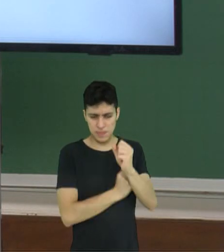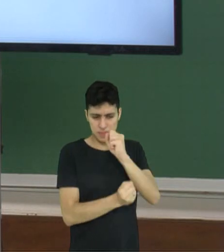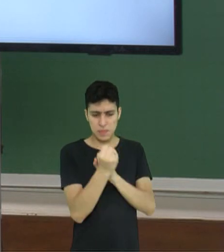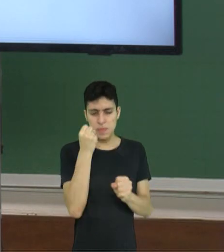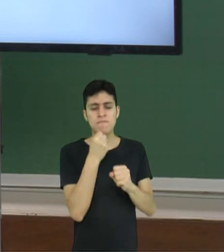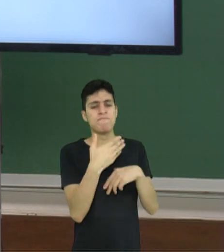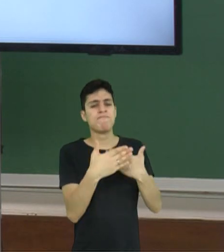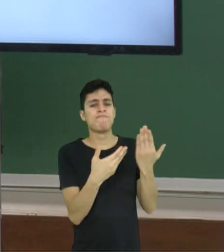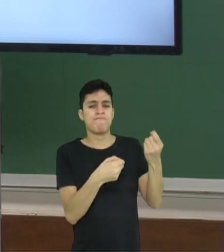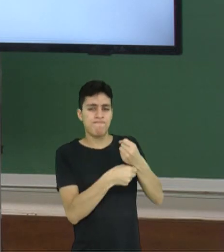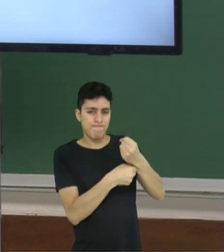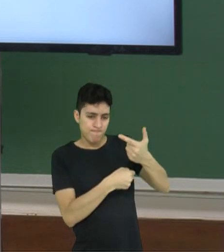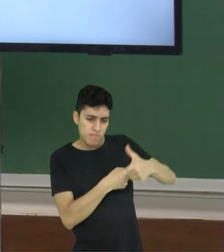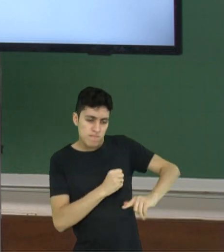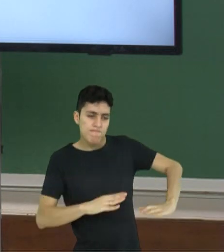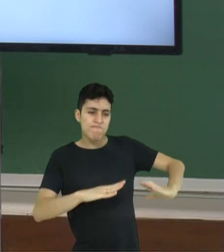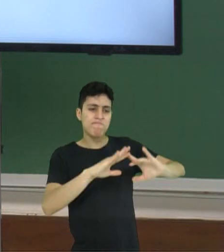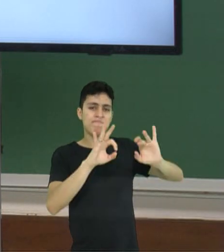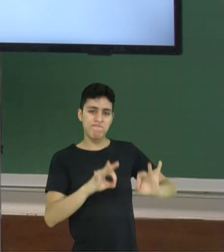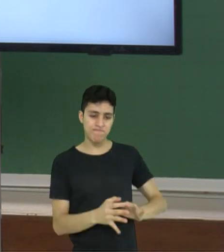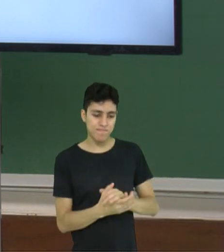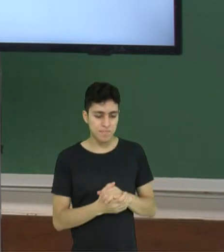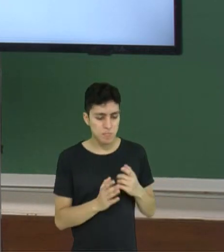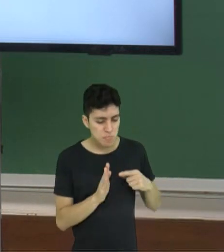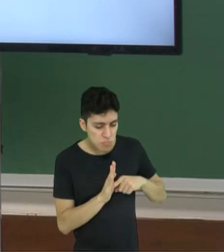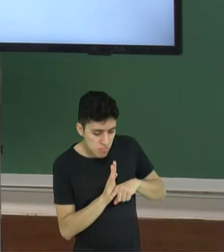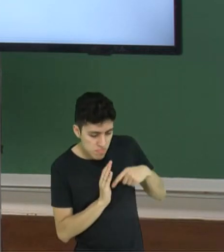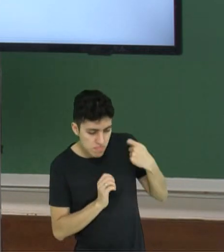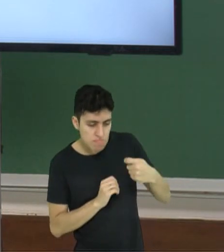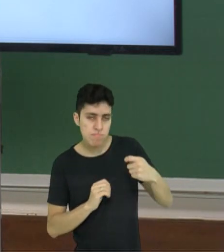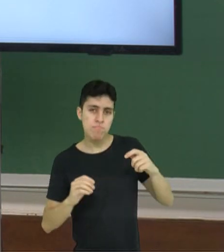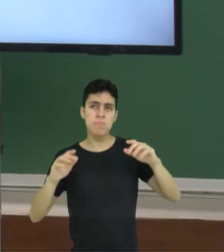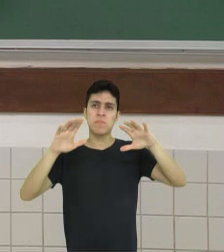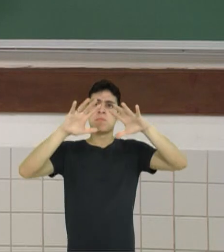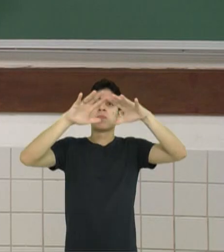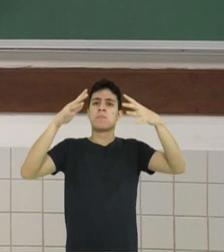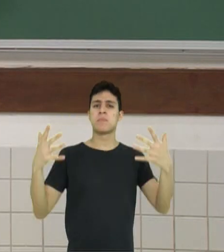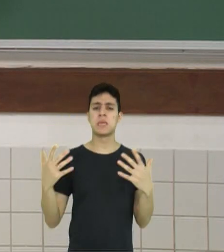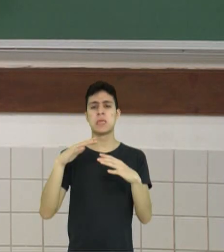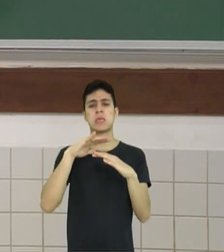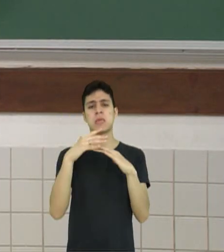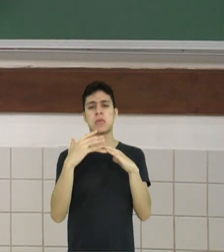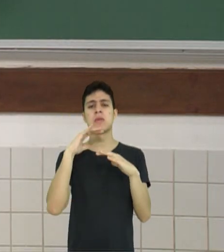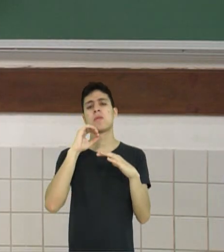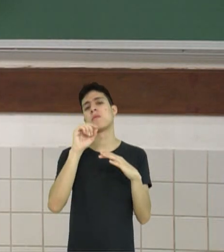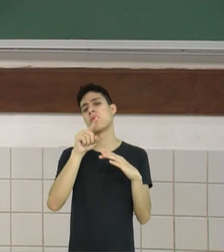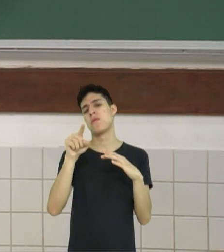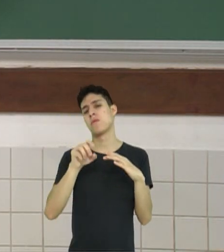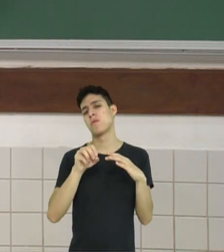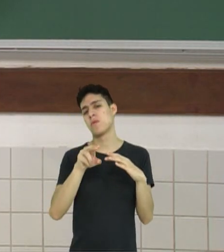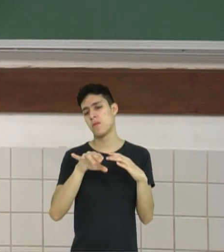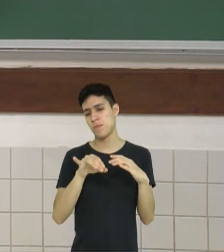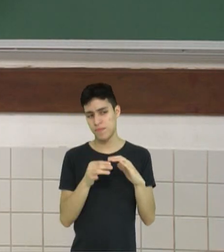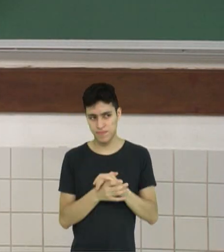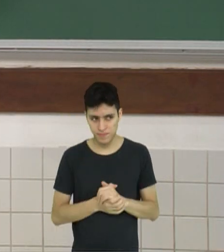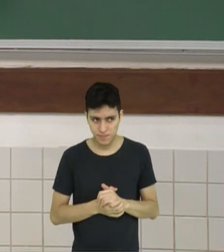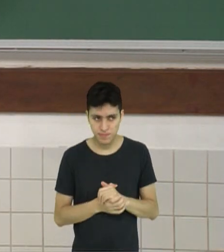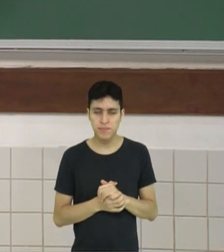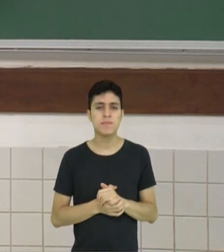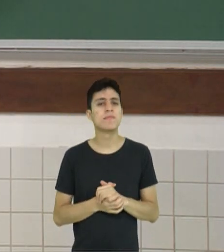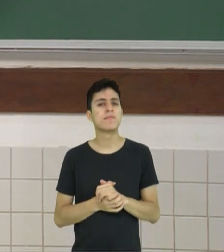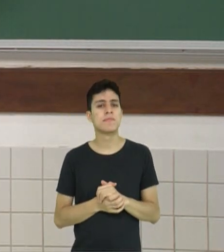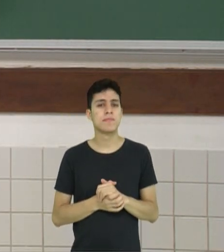atrás. Os estudos são relacionados à camada de ozônio, a região sul, o polo, que é a mais atingida,